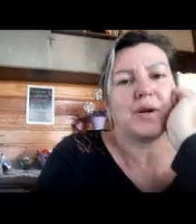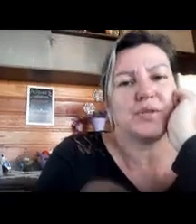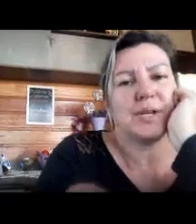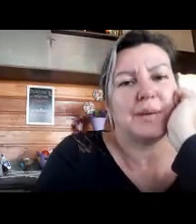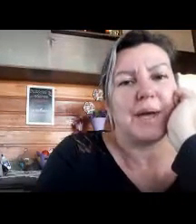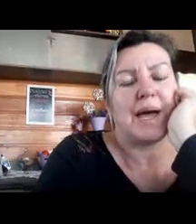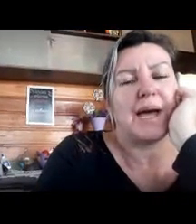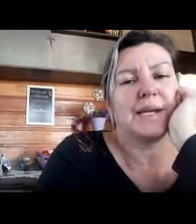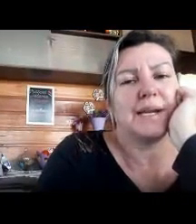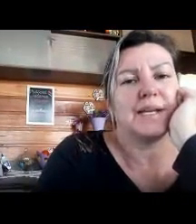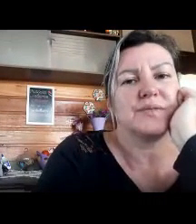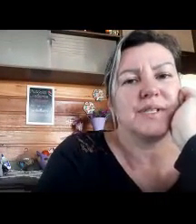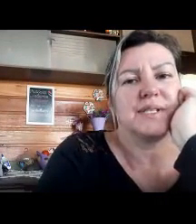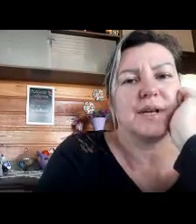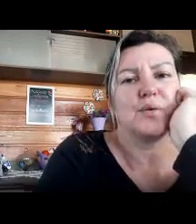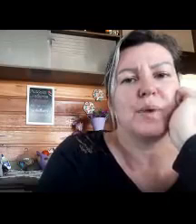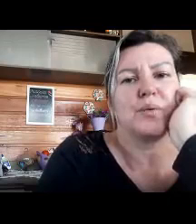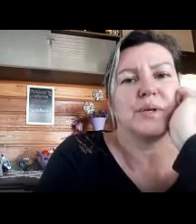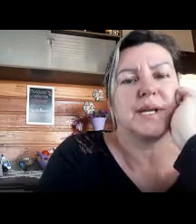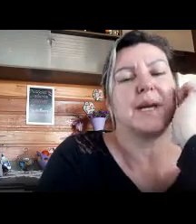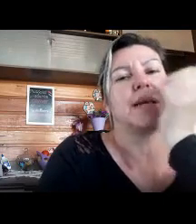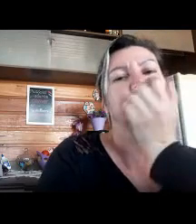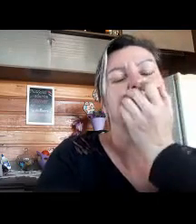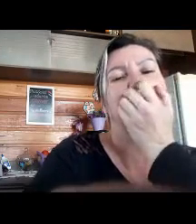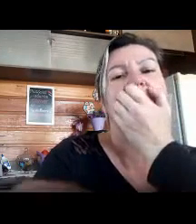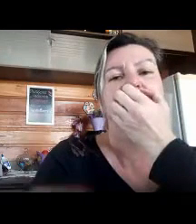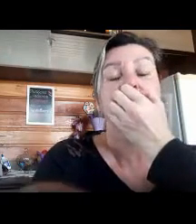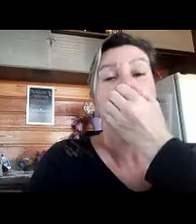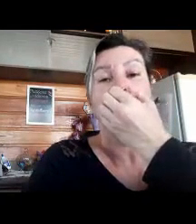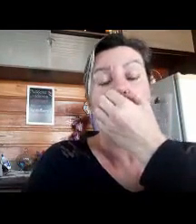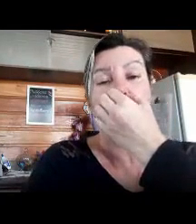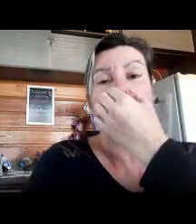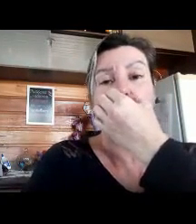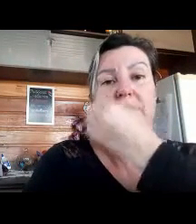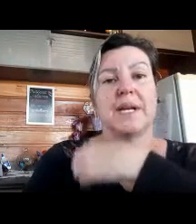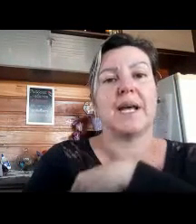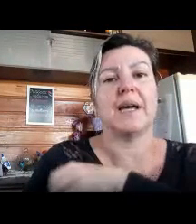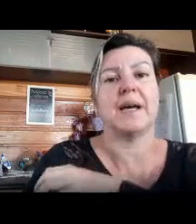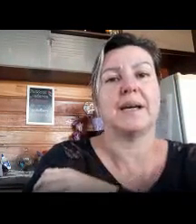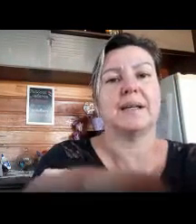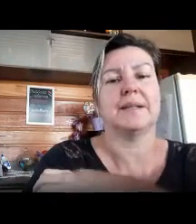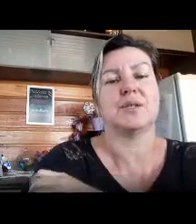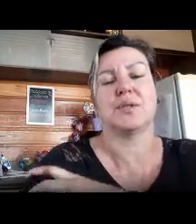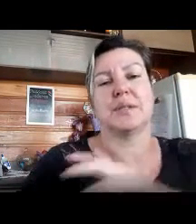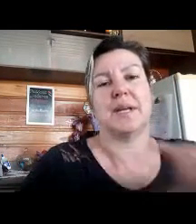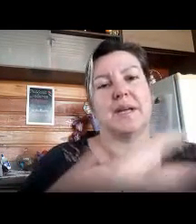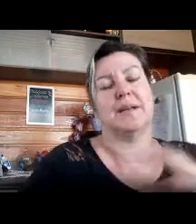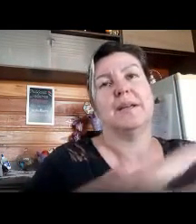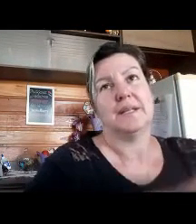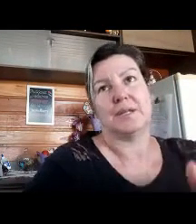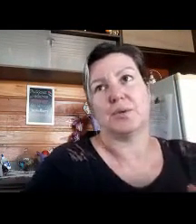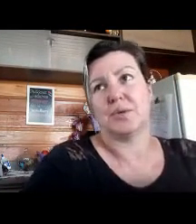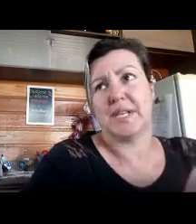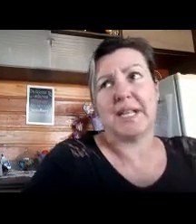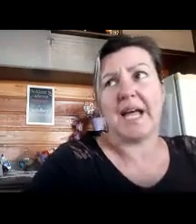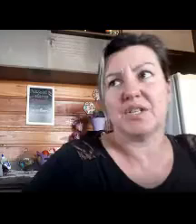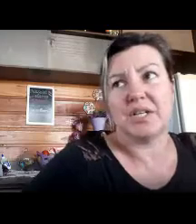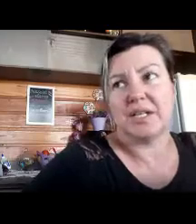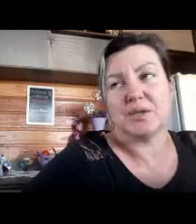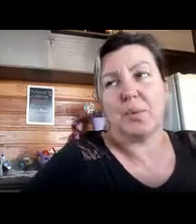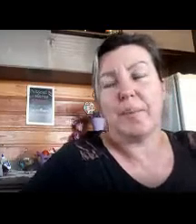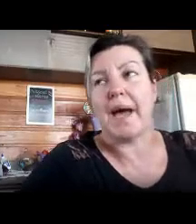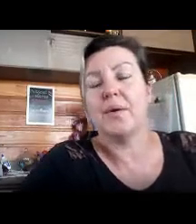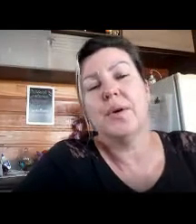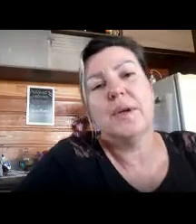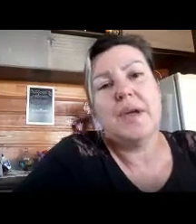do esporte, que é a minha área, né? Que às vezes tem alguma coisa extra classe ou alguma coisa na sua sociedade,